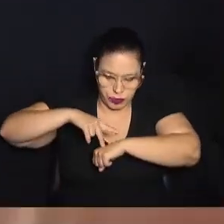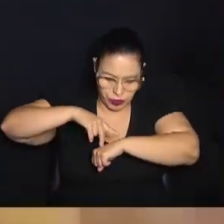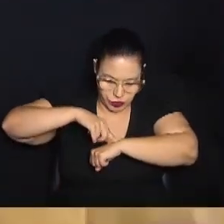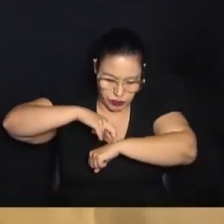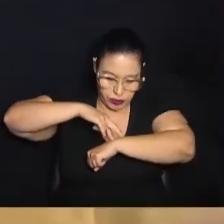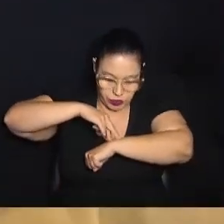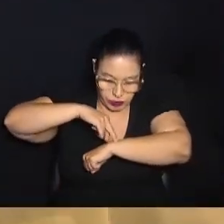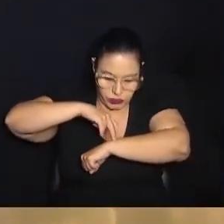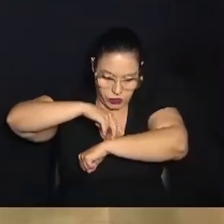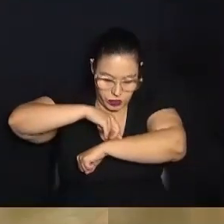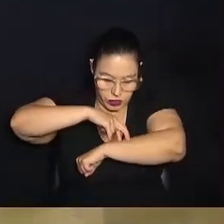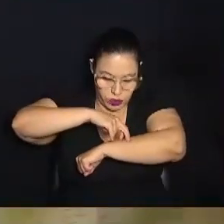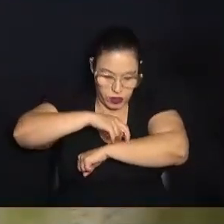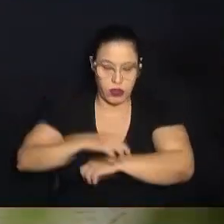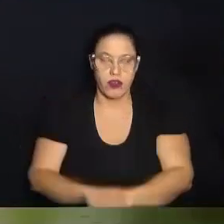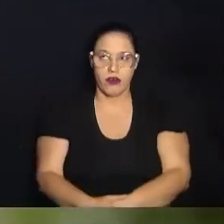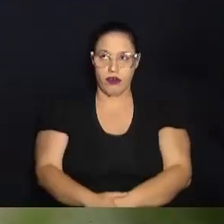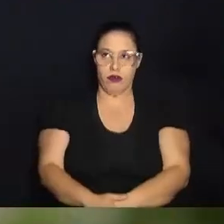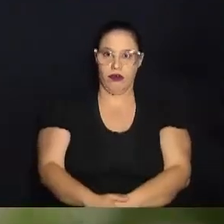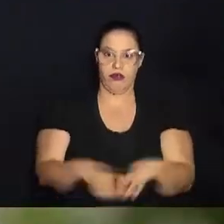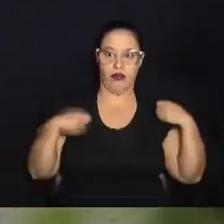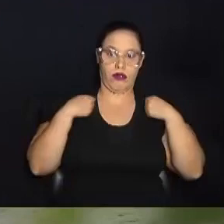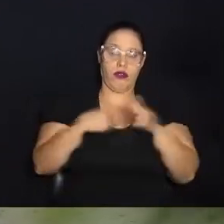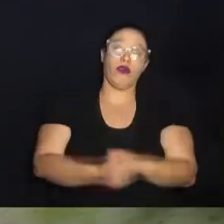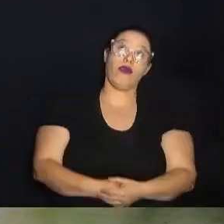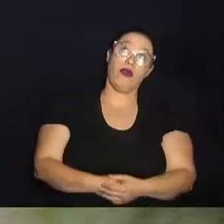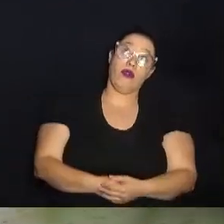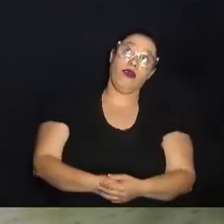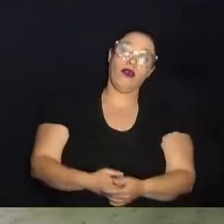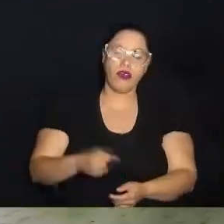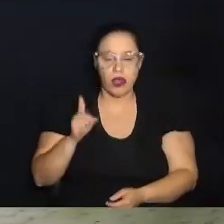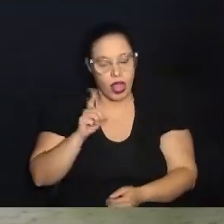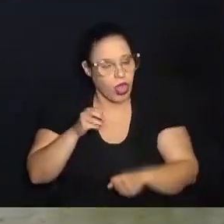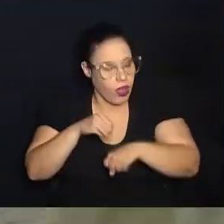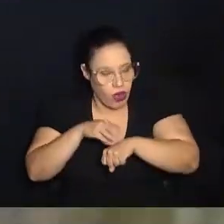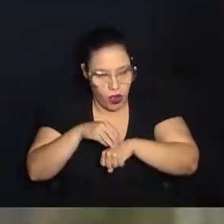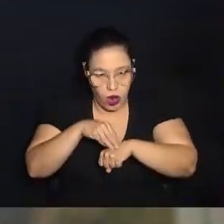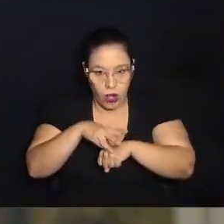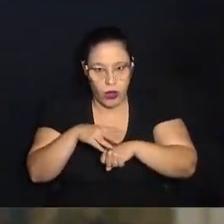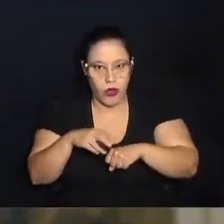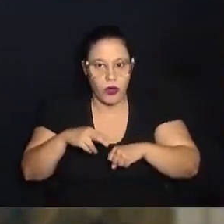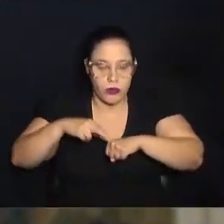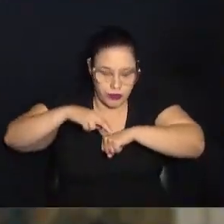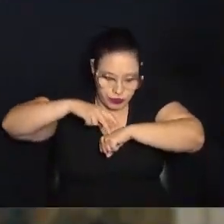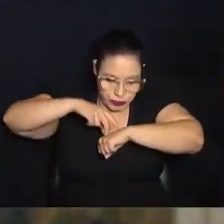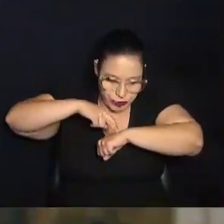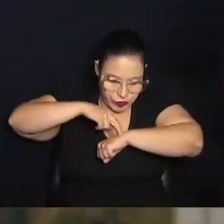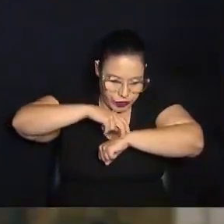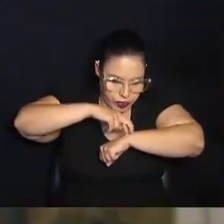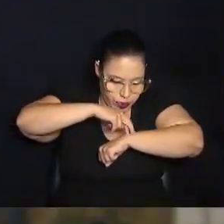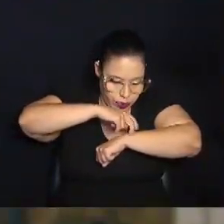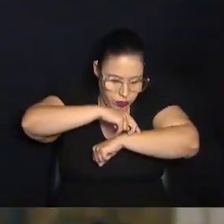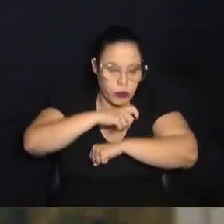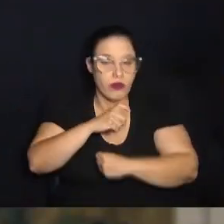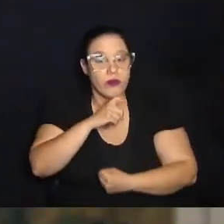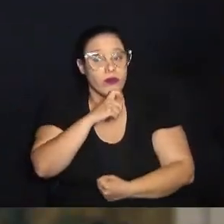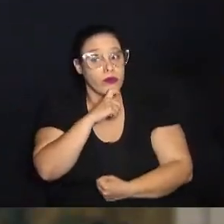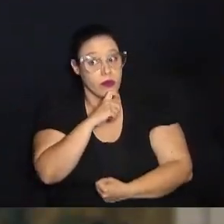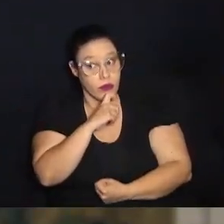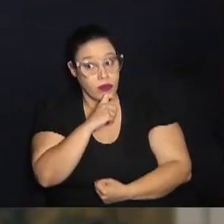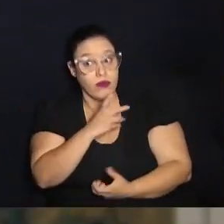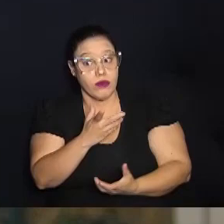caminhar, fazer movimentos, não ficar parado em cima de uma cama debaixo da coberta. Isso é uma dica bem interessante, que a gente se movimente no